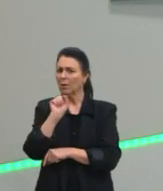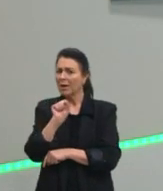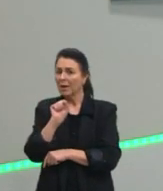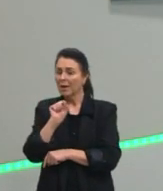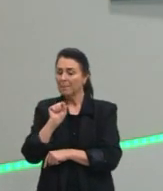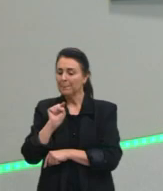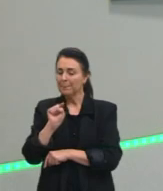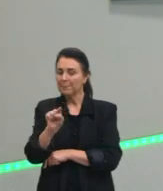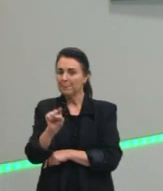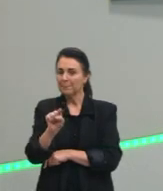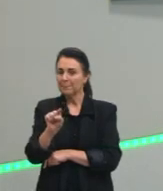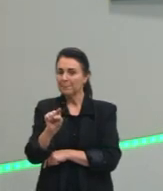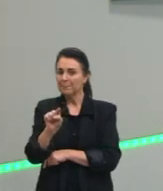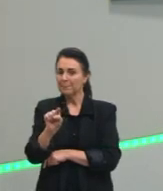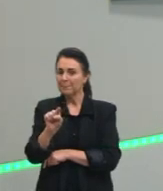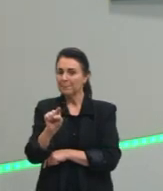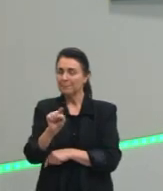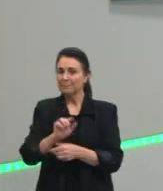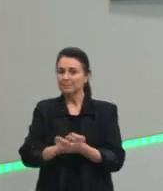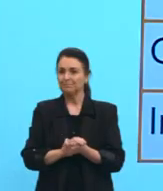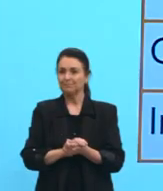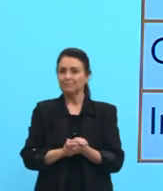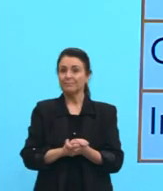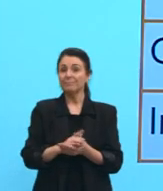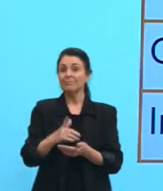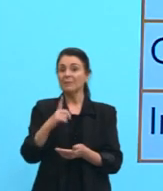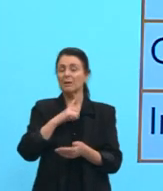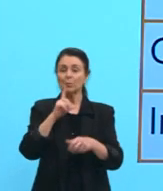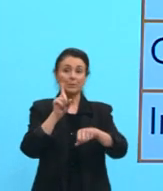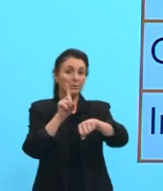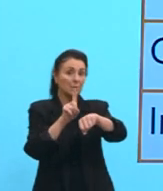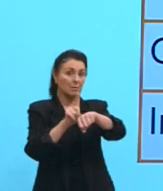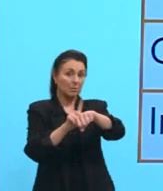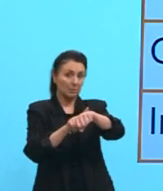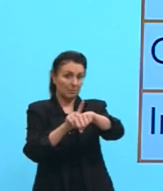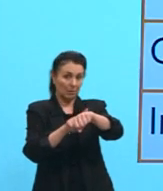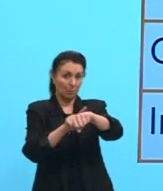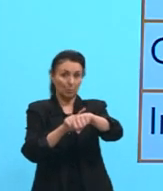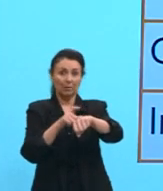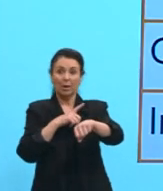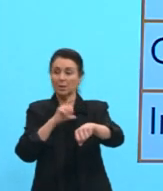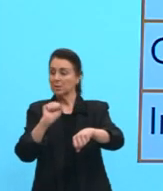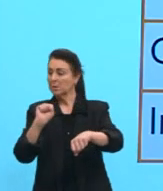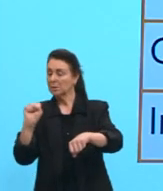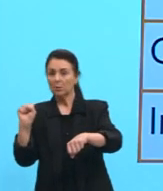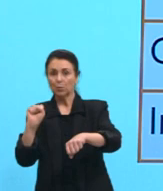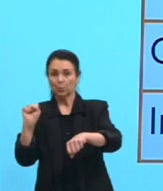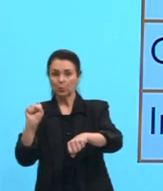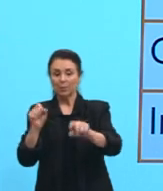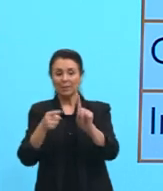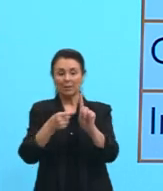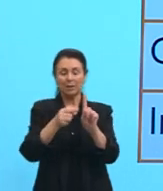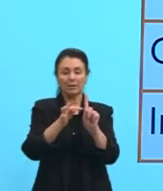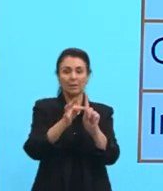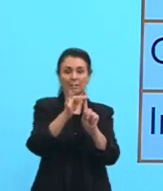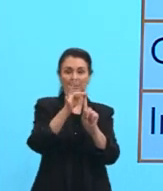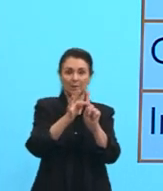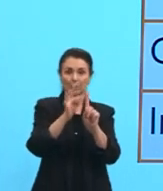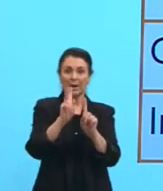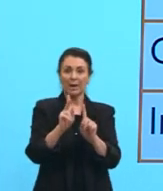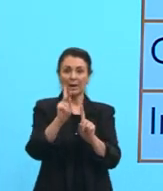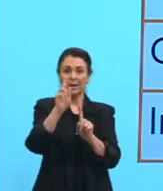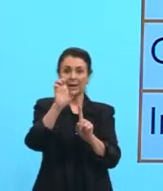nas próximas bom então tempo em segundos temperatura em